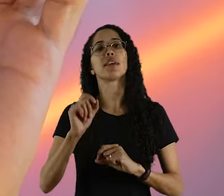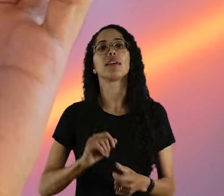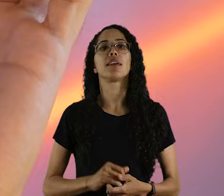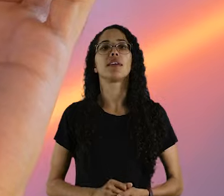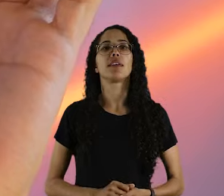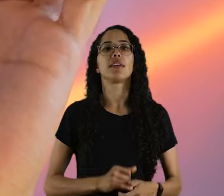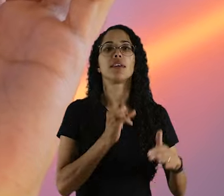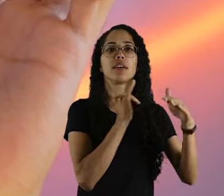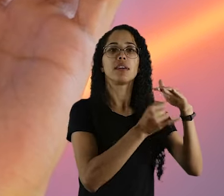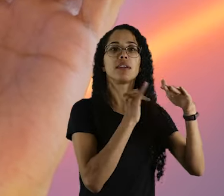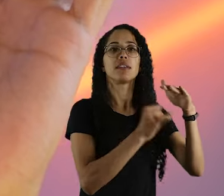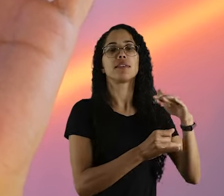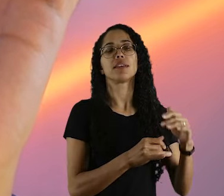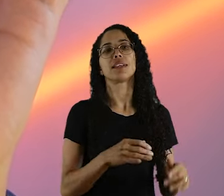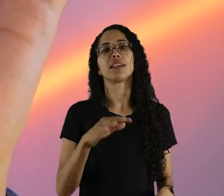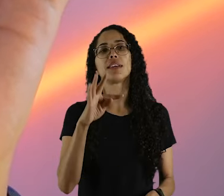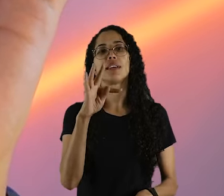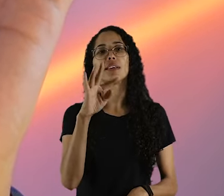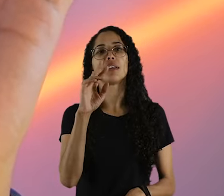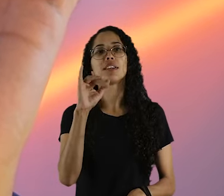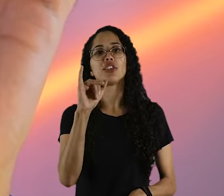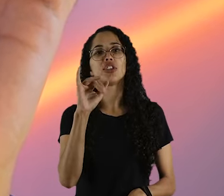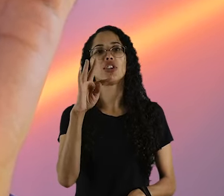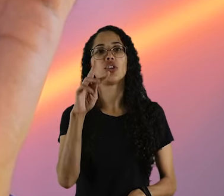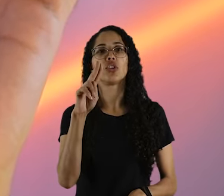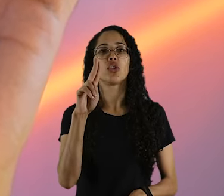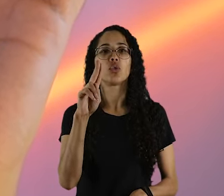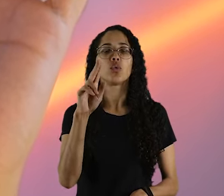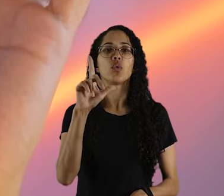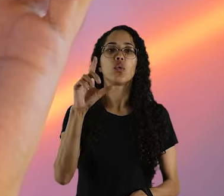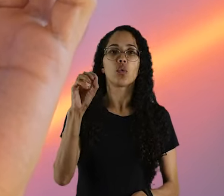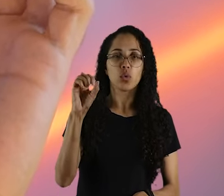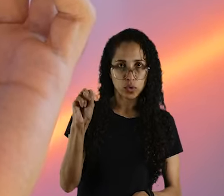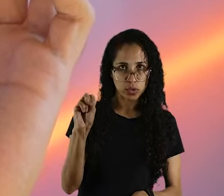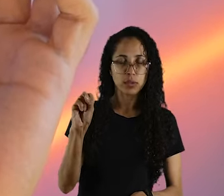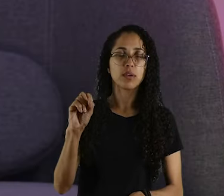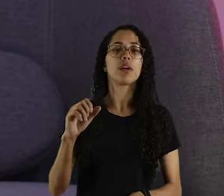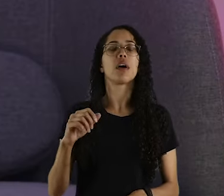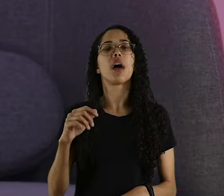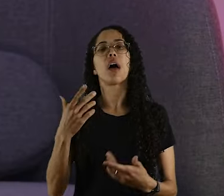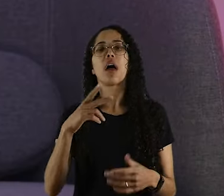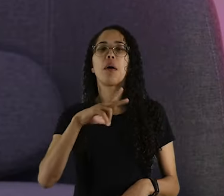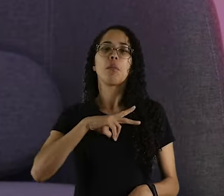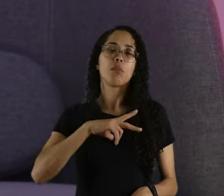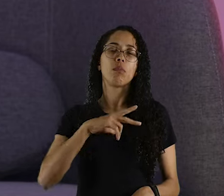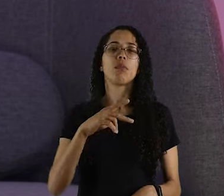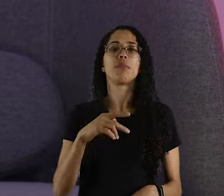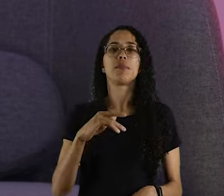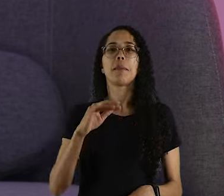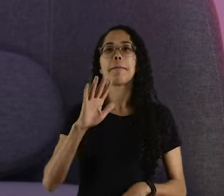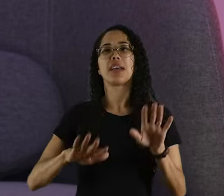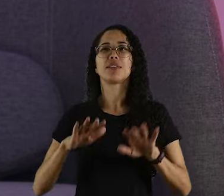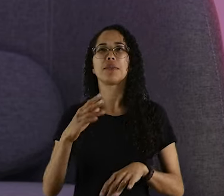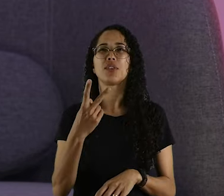né? A gente coloca os vencimentos, procura aqueles de vencimento mais longos, de longo prazo,